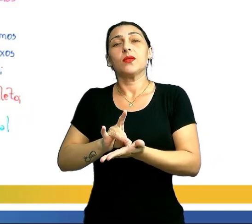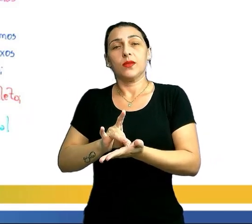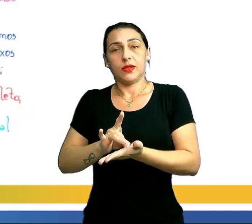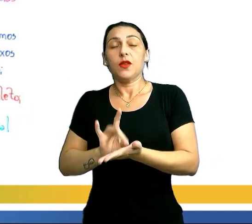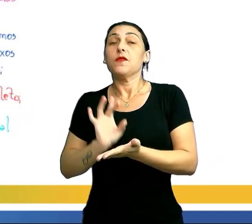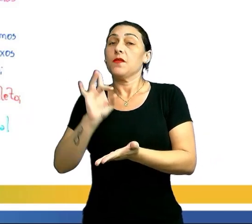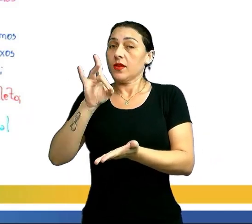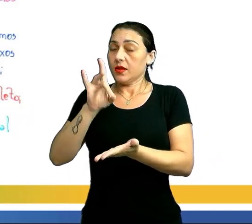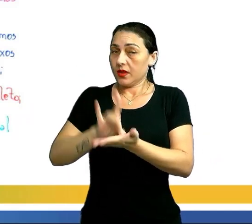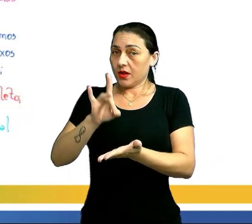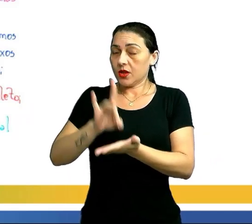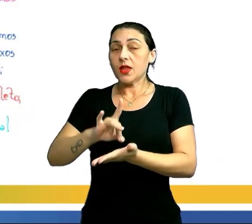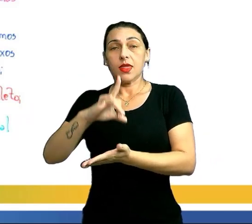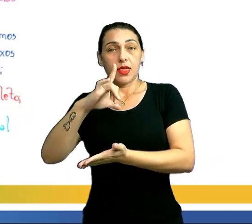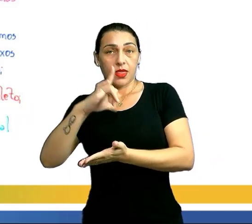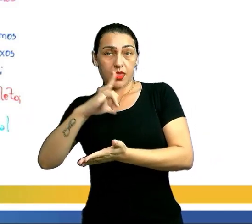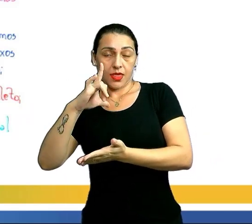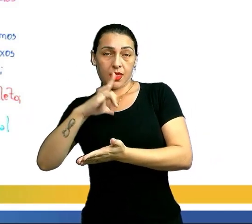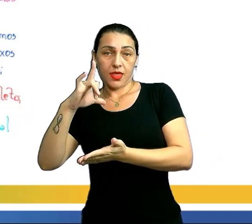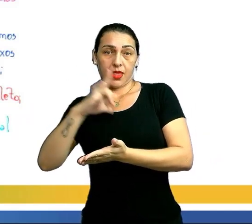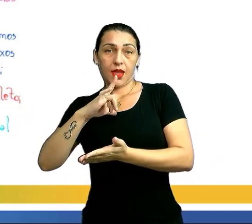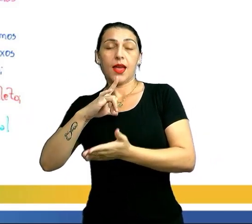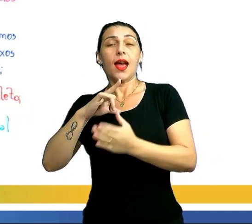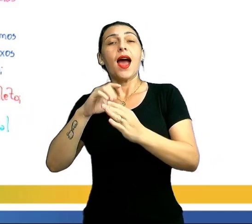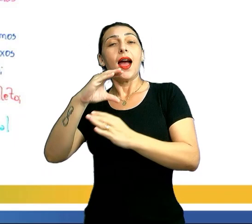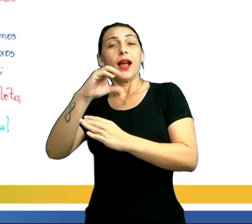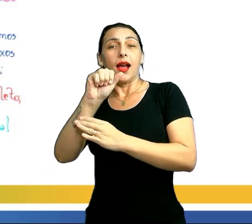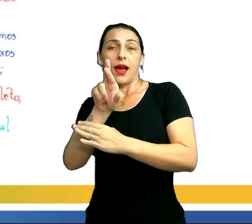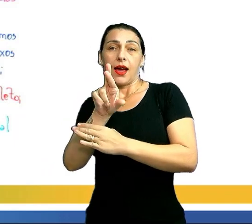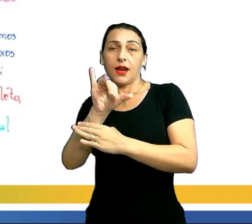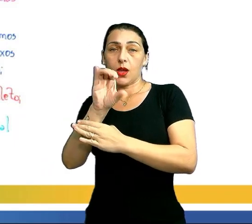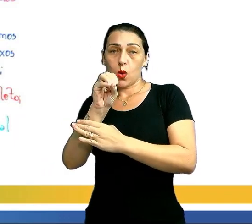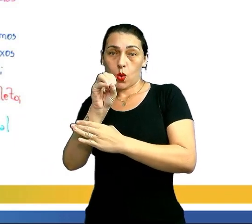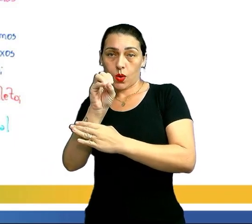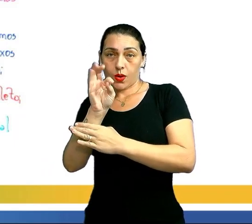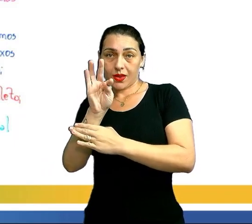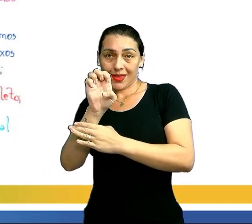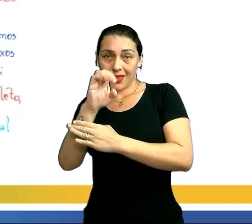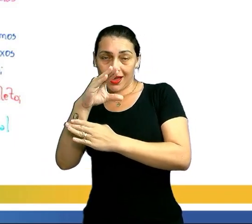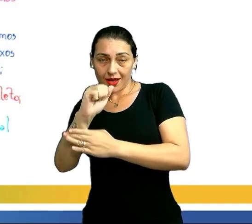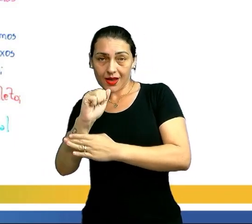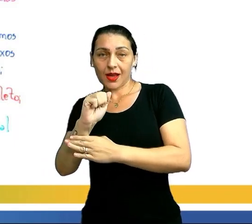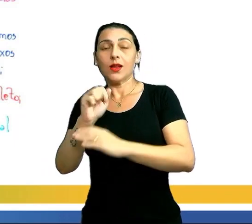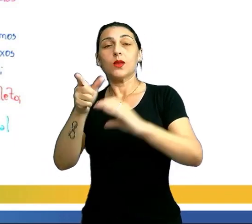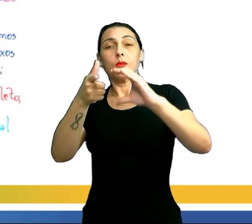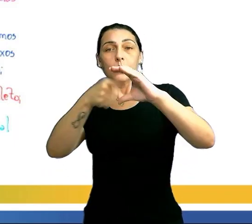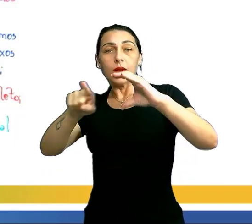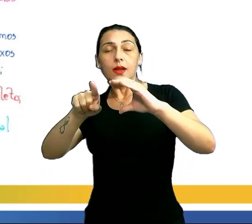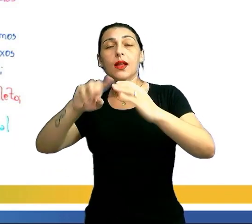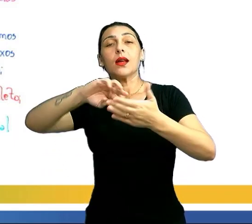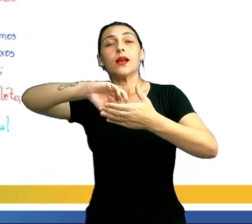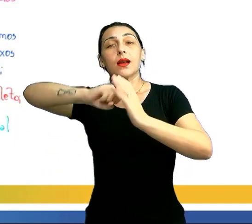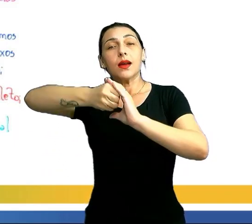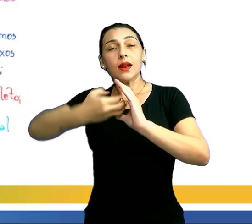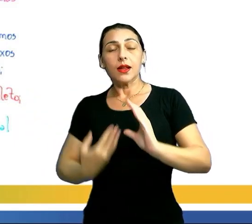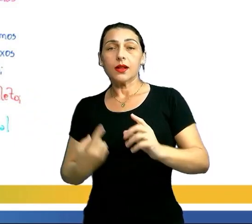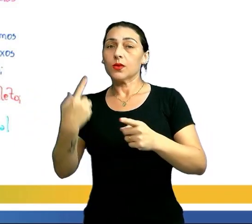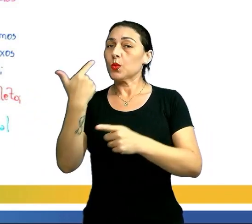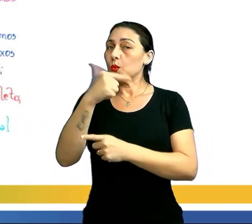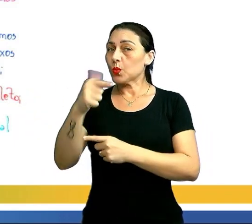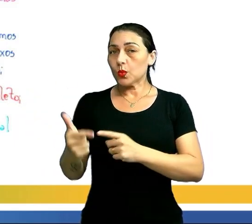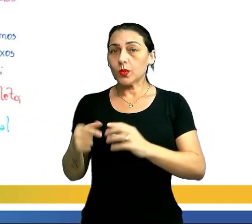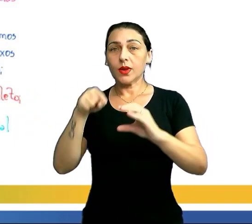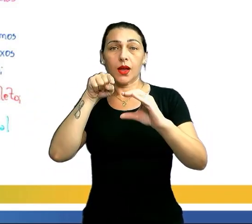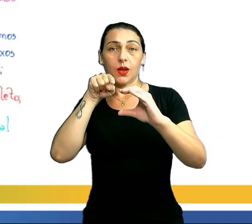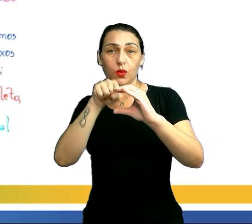os que verdadeiramente possuem a carioteca. Os procariontes caracterizam-se por não ter núcleo,